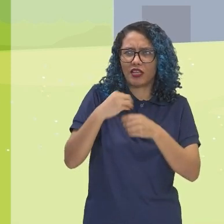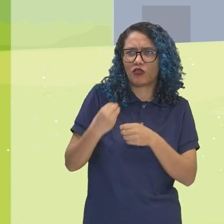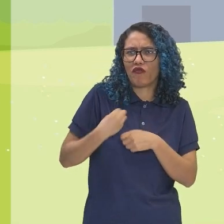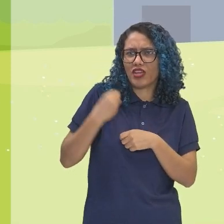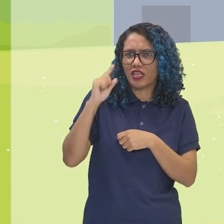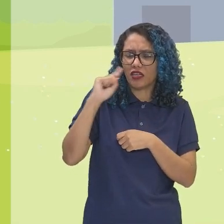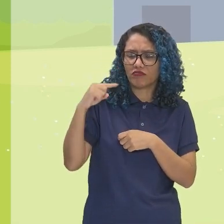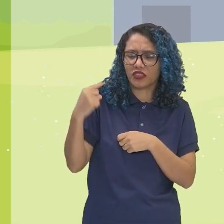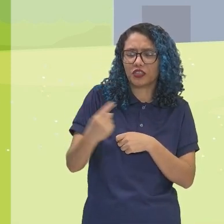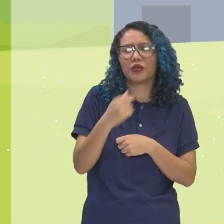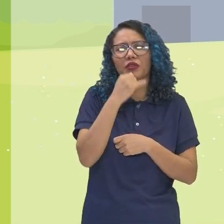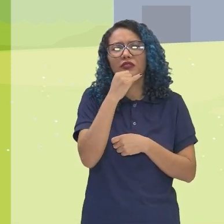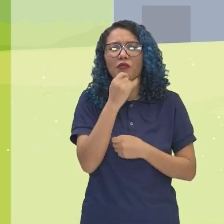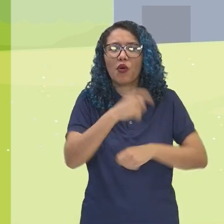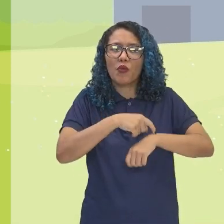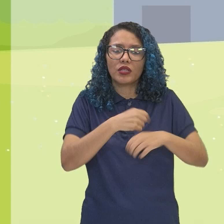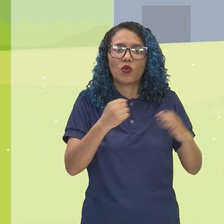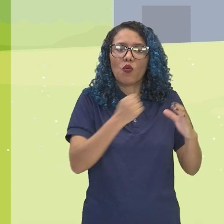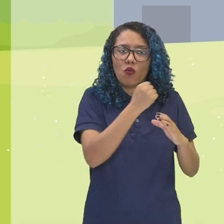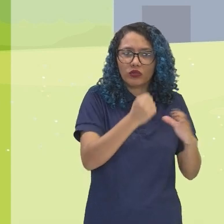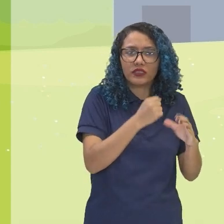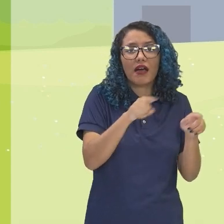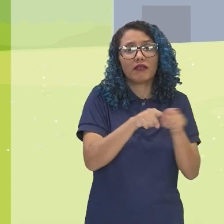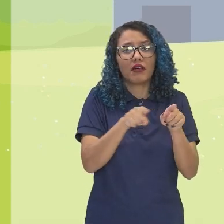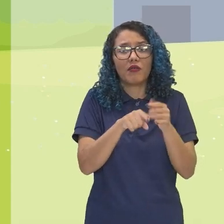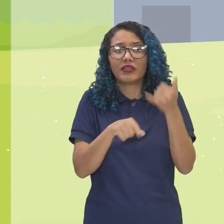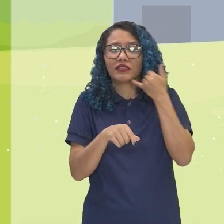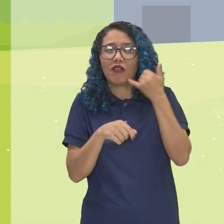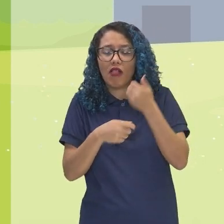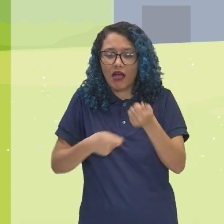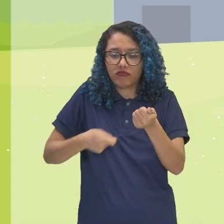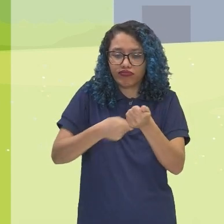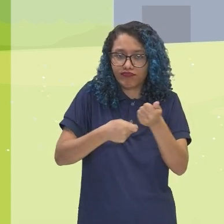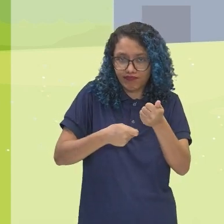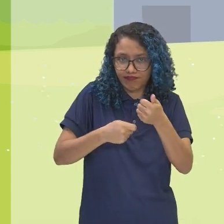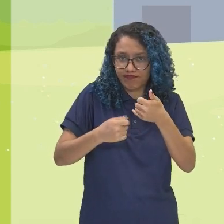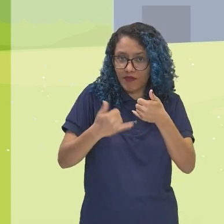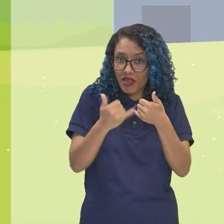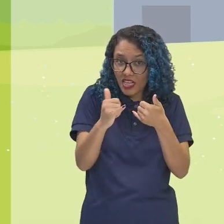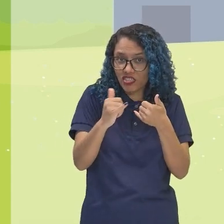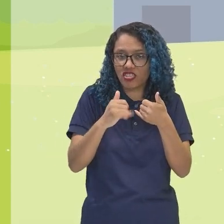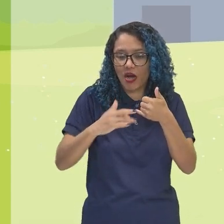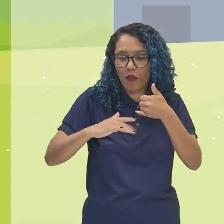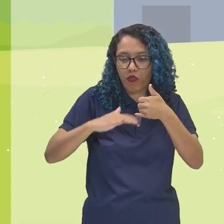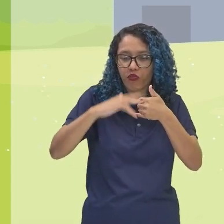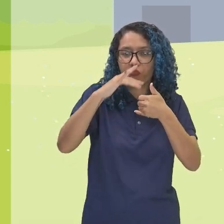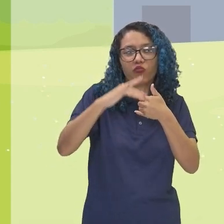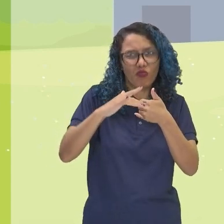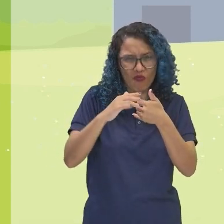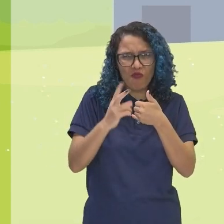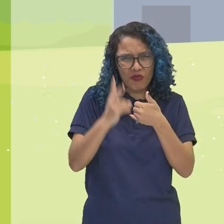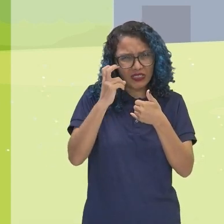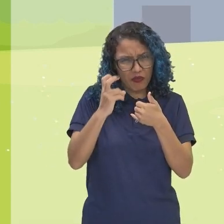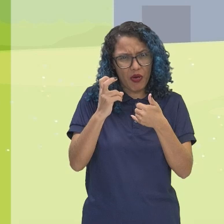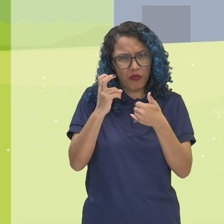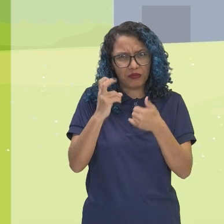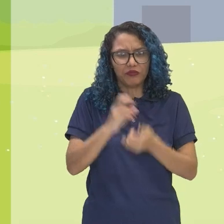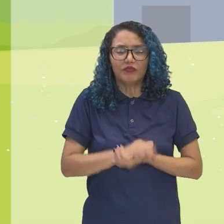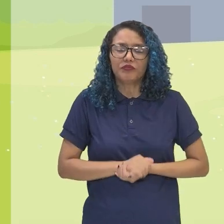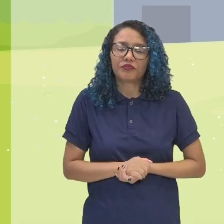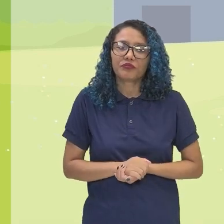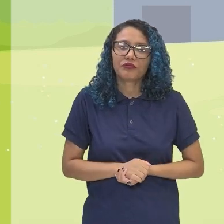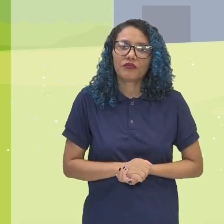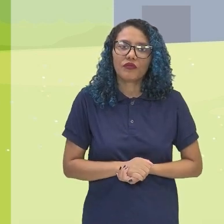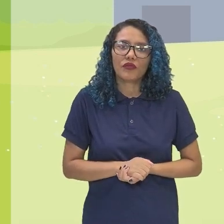cozinhamos, carregamos o celular e o que acontece? Então, nesse momento aí, nós temos esses questionamentos. E